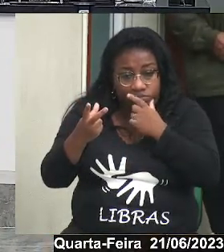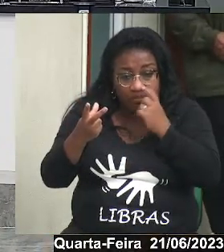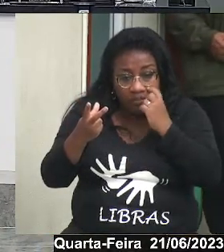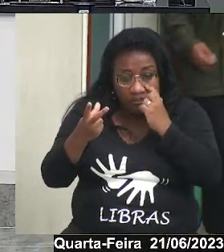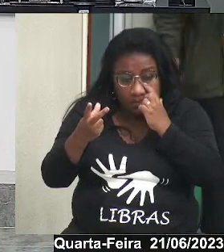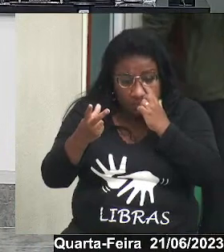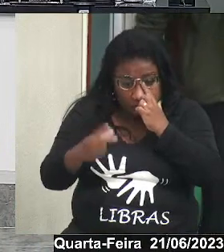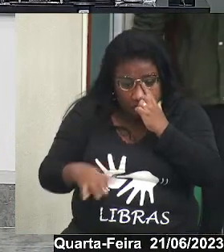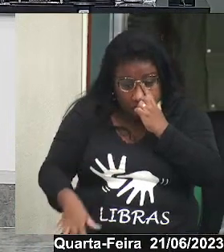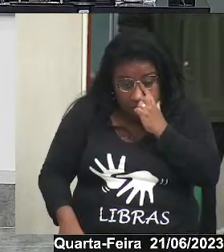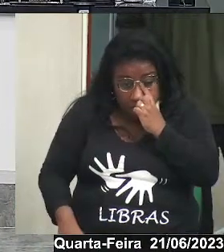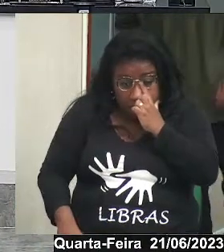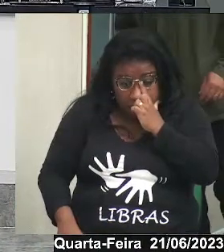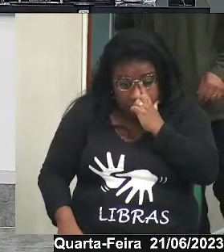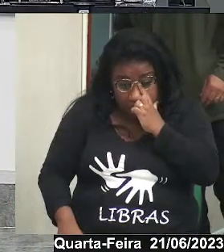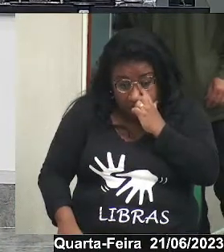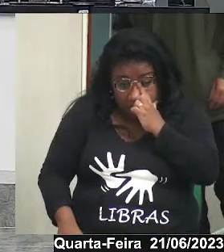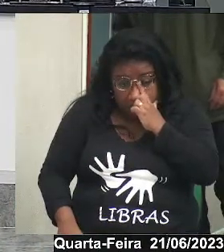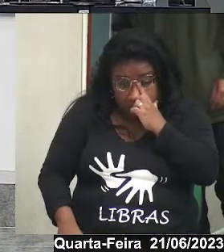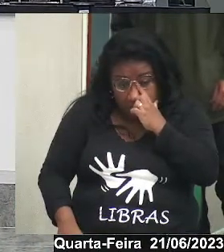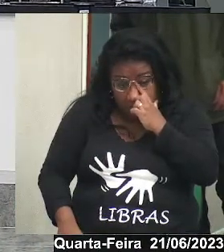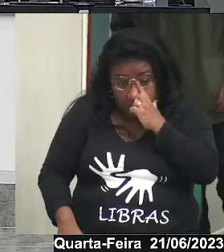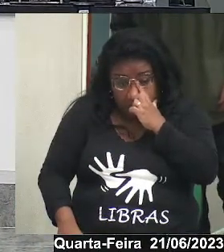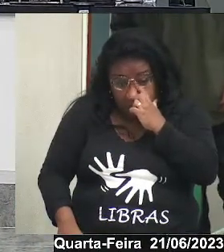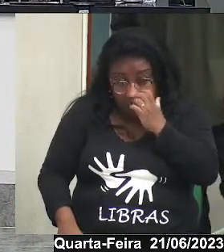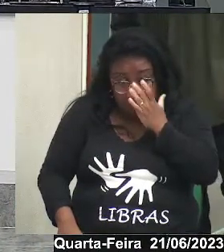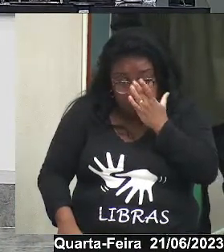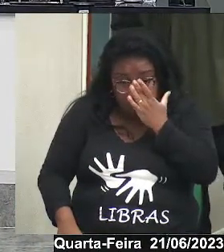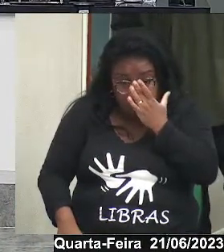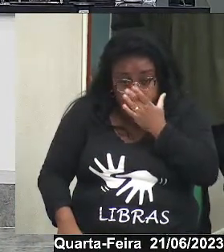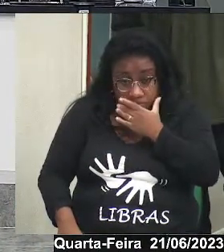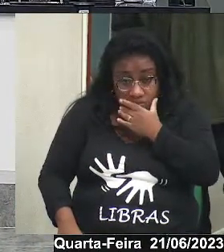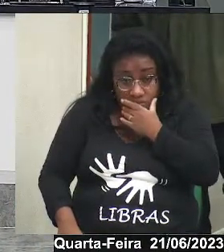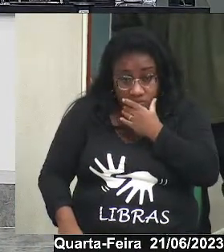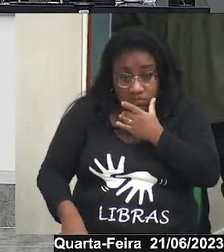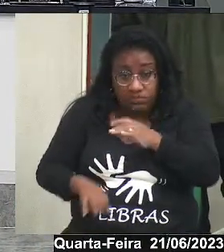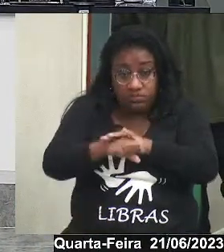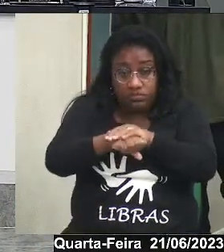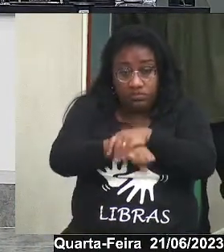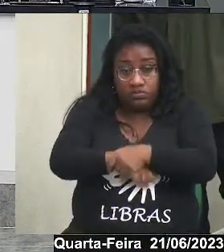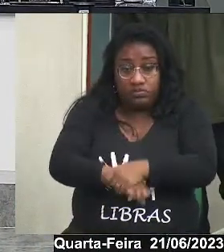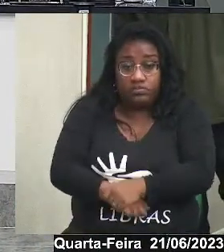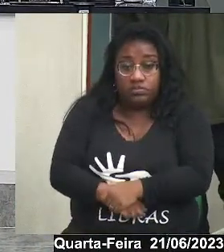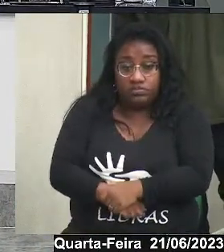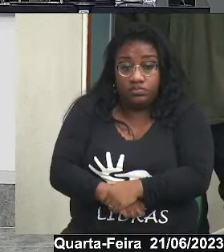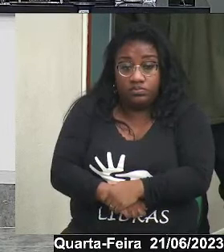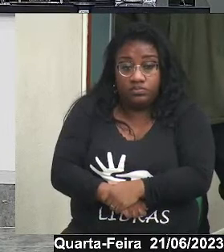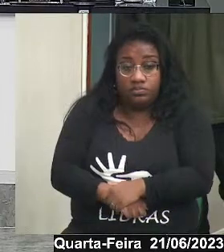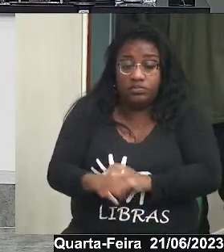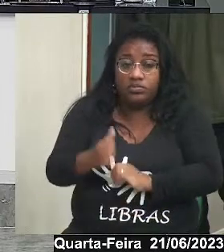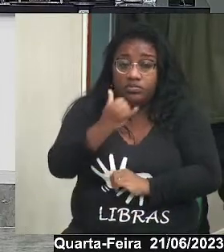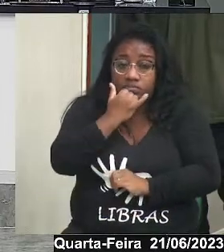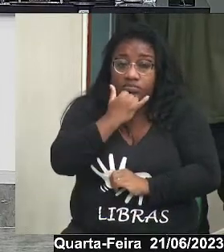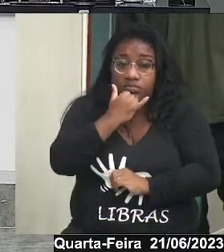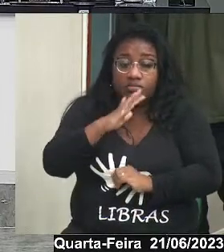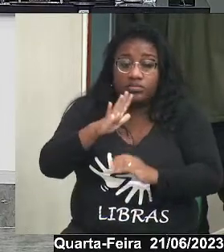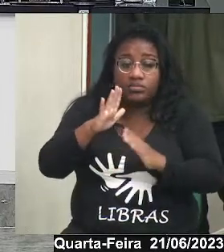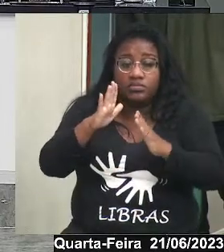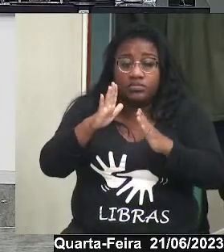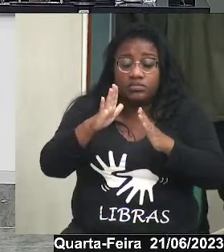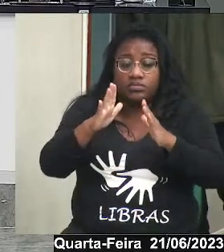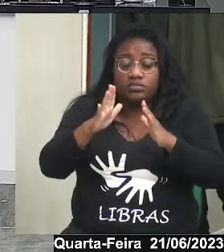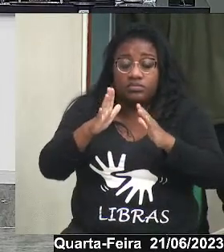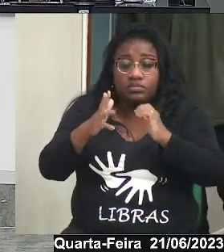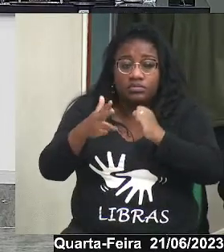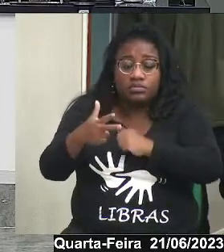número 121, Itatuba. Indicação 273/2023. Indica ao chefe do Poder Executivo Municipal para que seja realizado estudo para